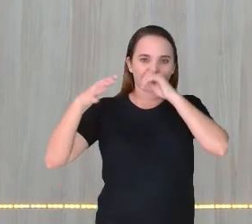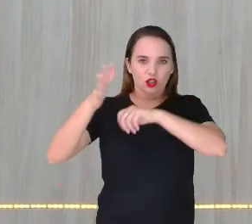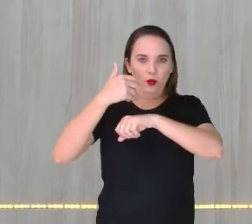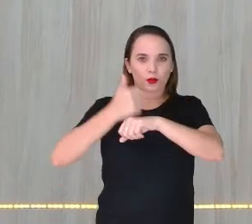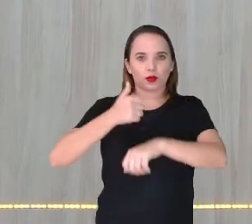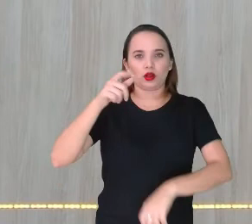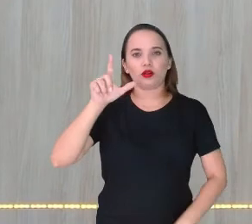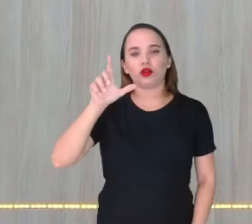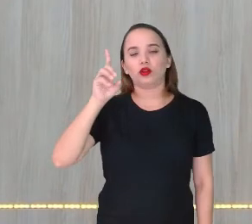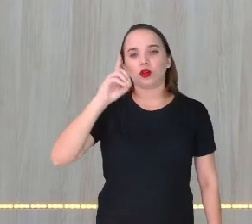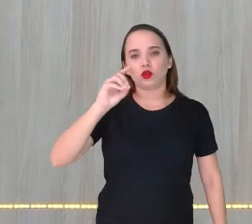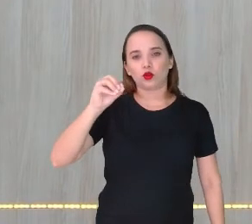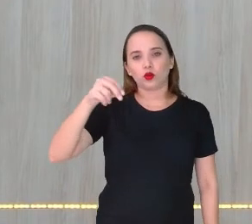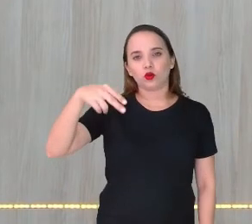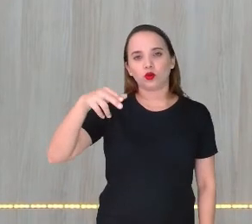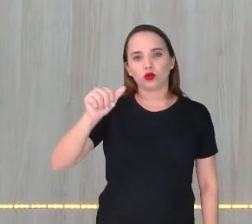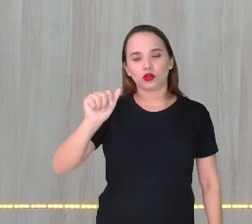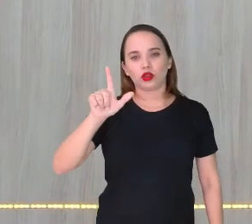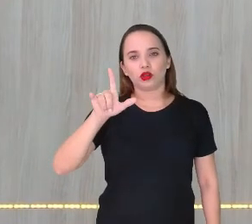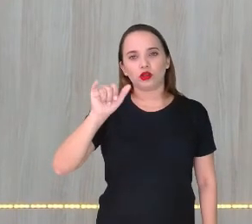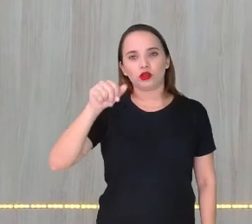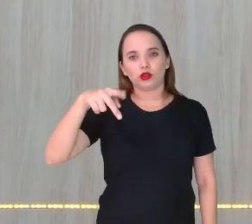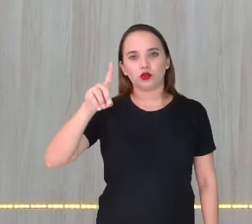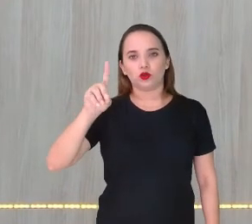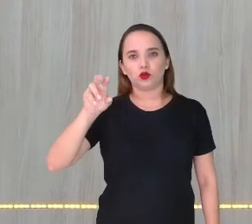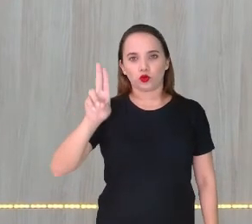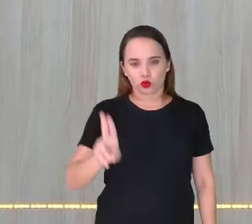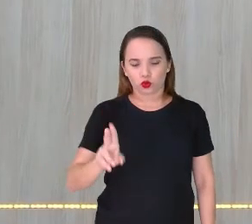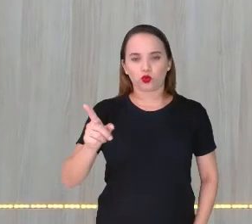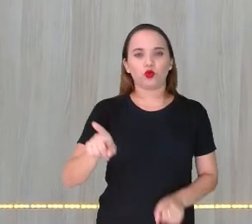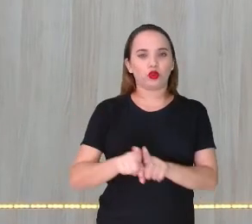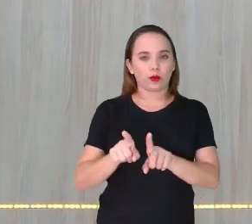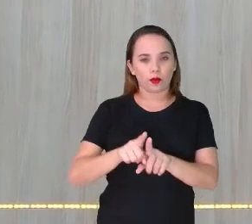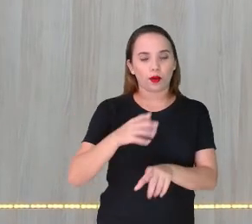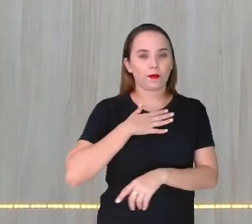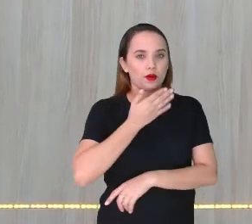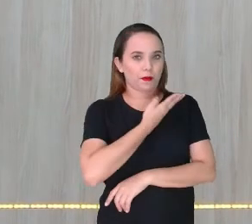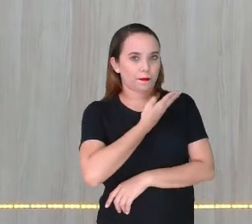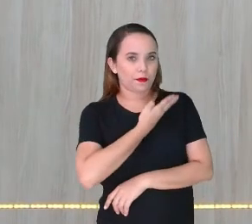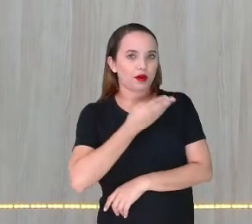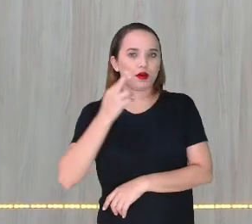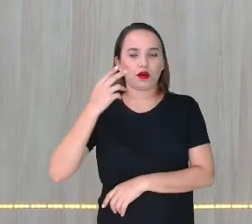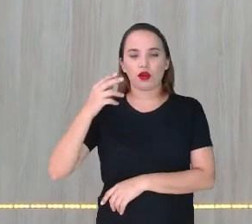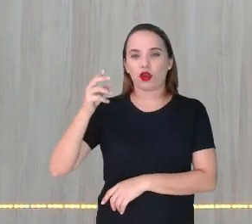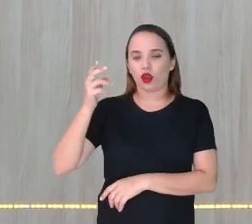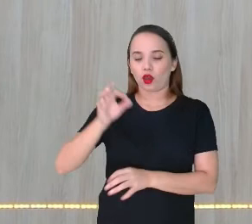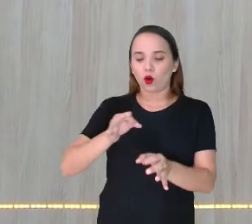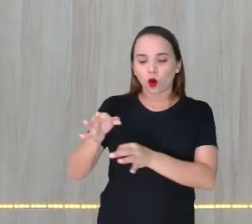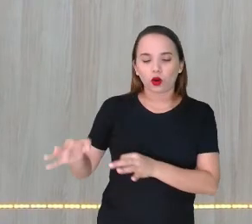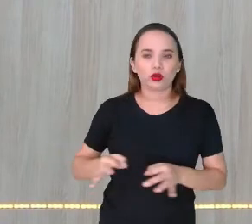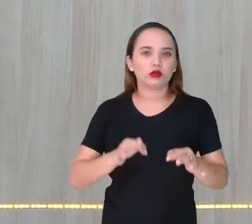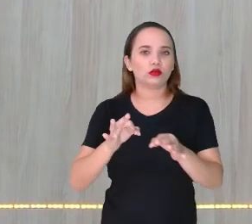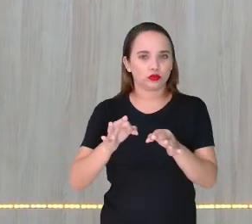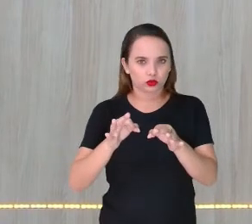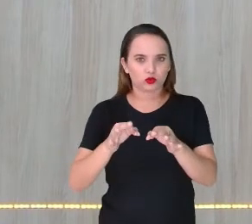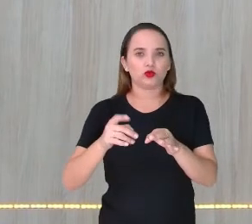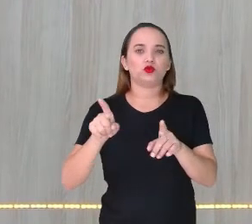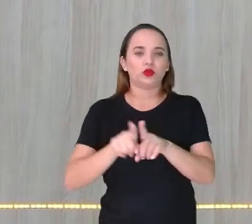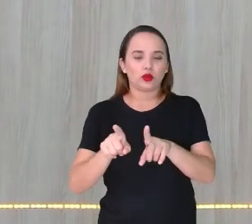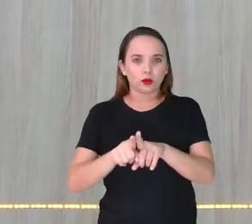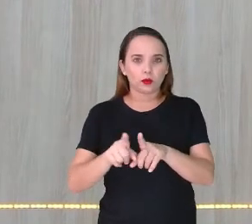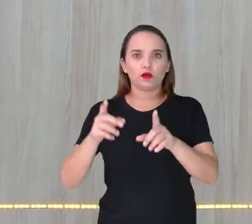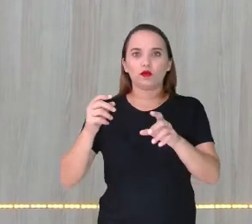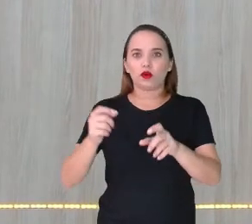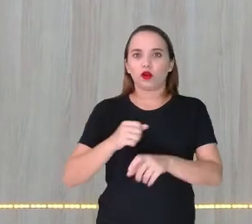né, e coreógrafa, Marta Pena, todo o espetáculo ele foi planejado, coreografado, né, e inspirado